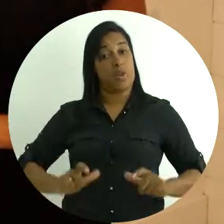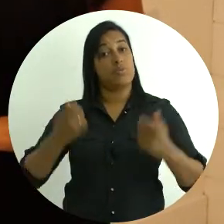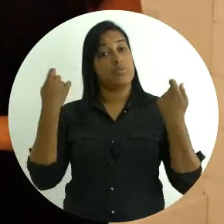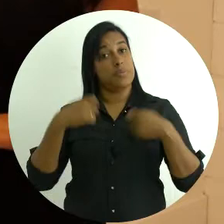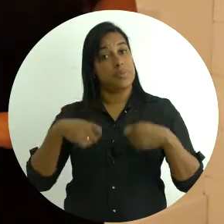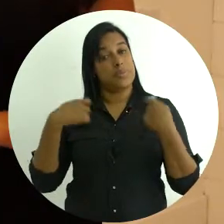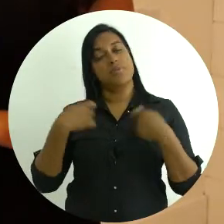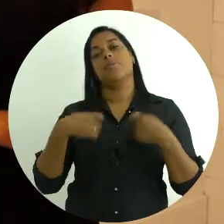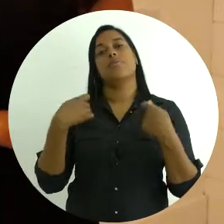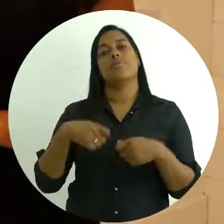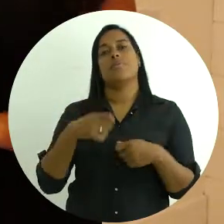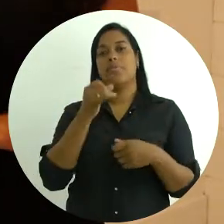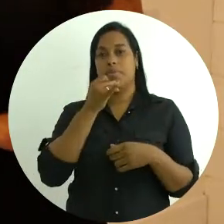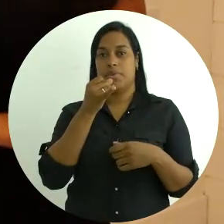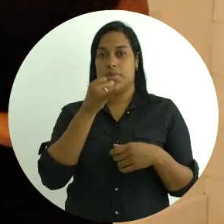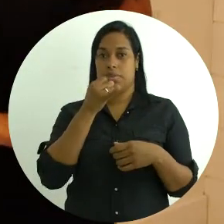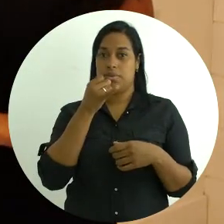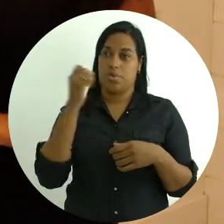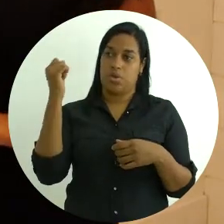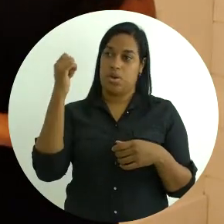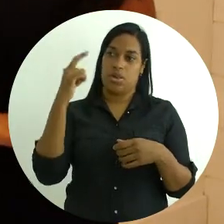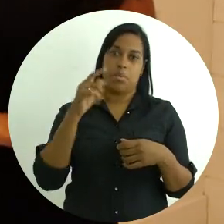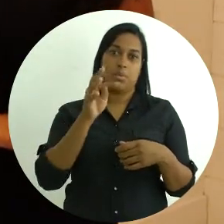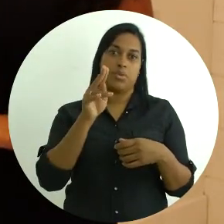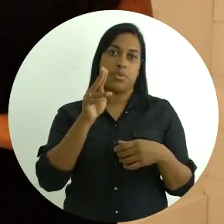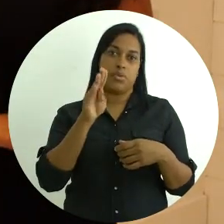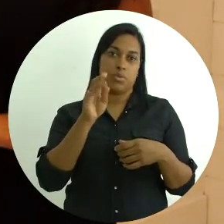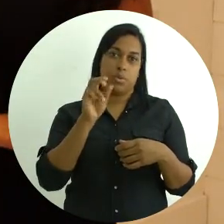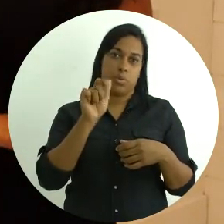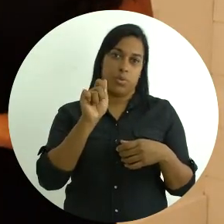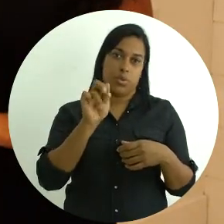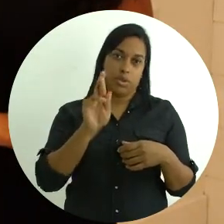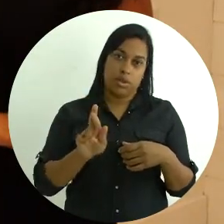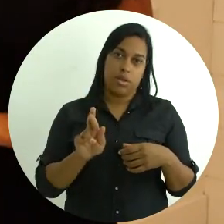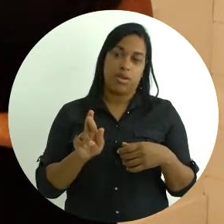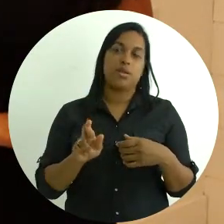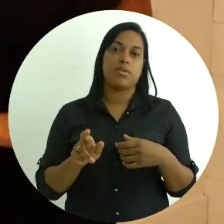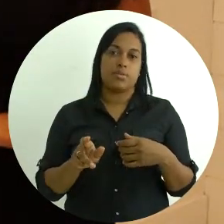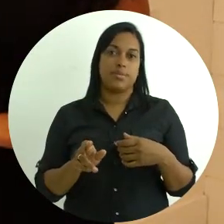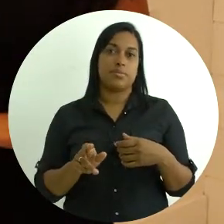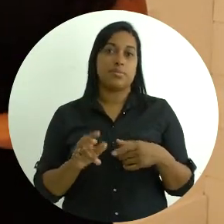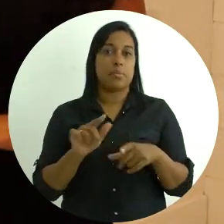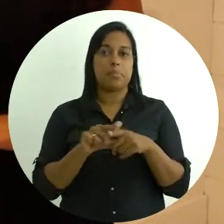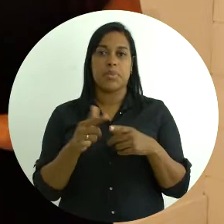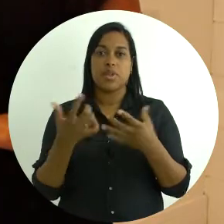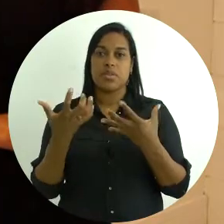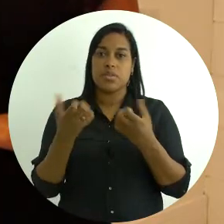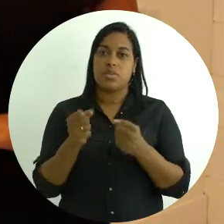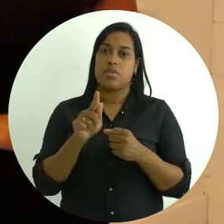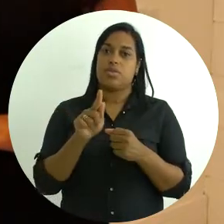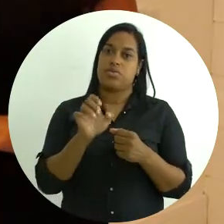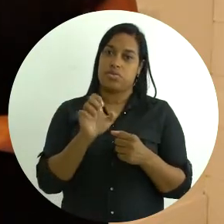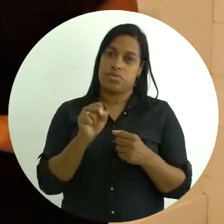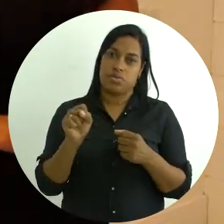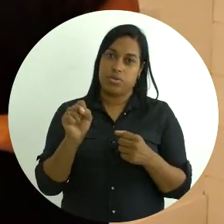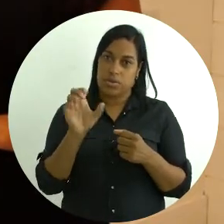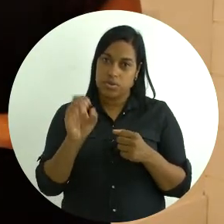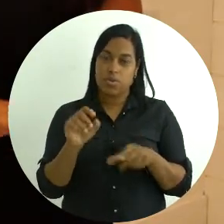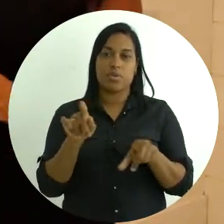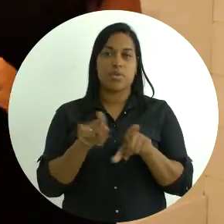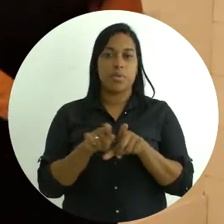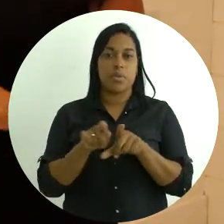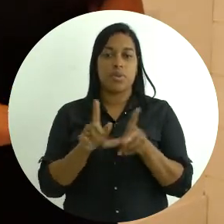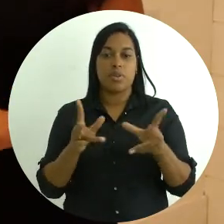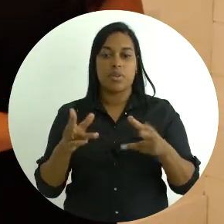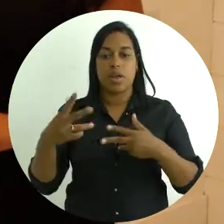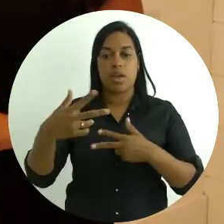porque você precisava, para conter uma lâmpada tubular que tinha maior espessura, você precisava de um rebaixamento mais acentuado do gesso, e com a fita de LED você já pode